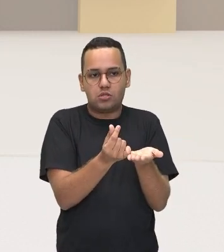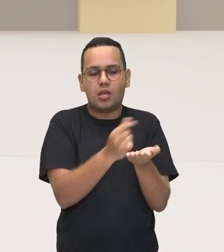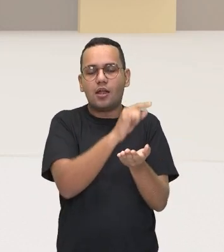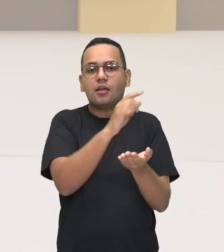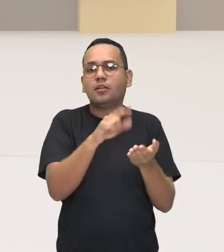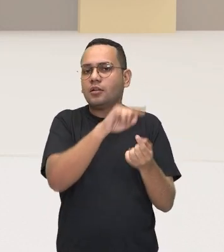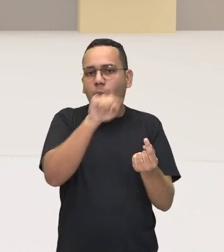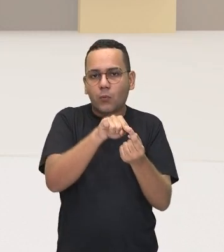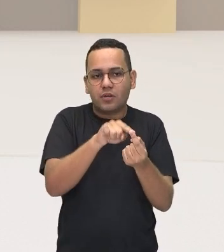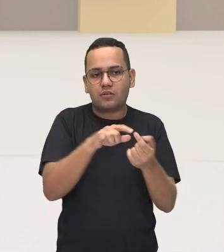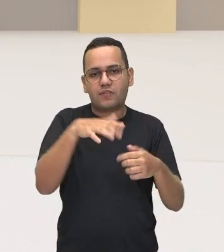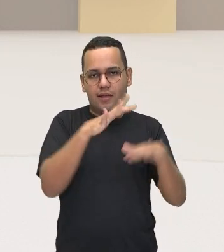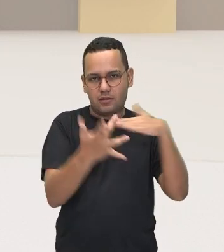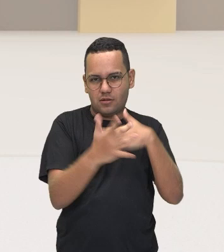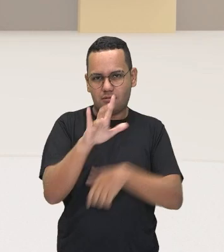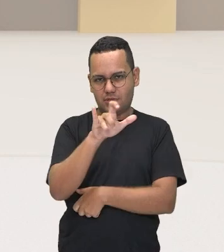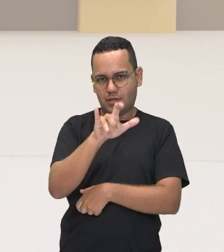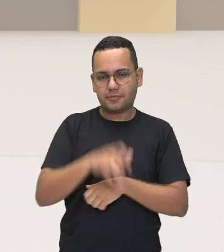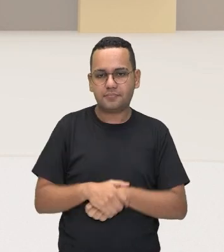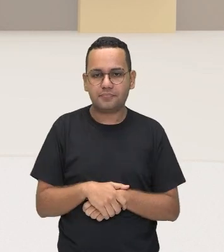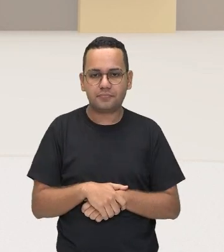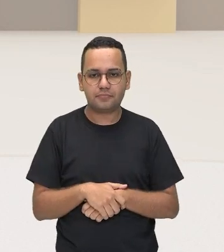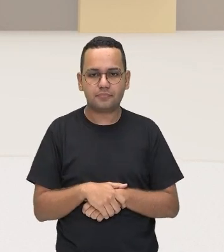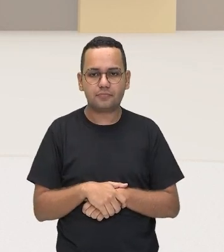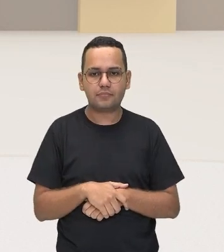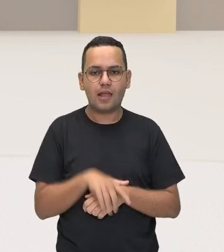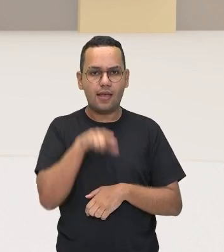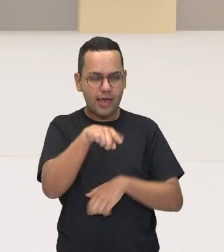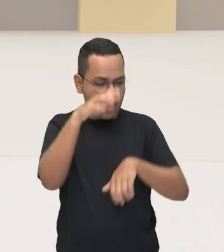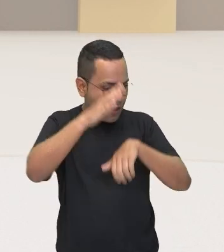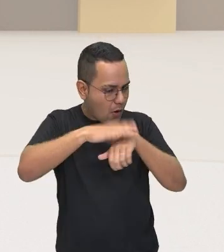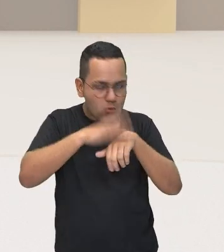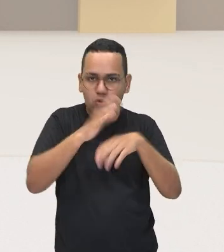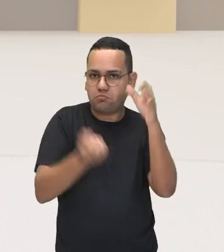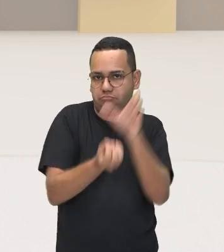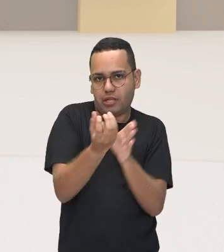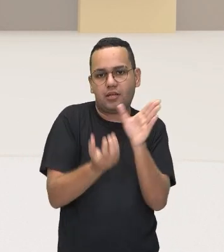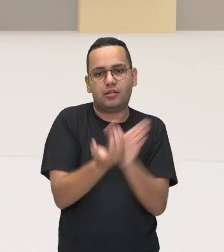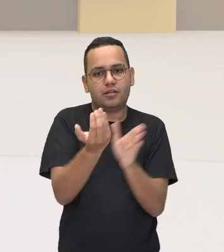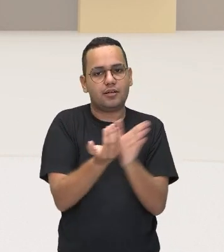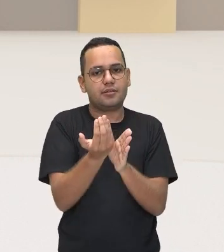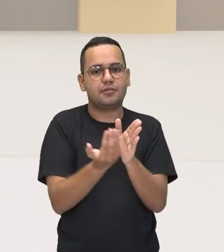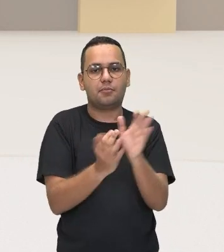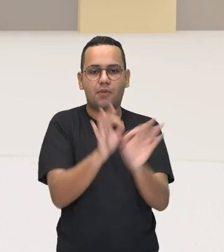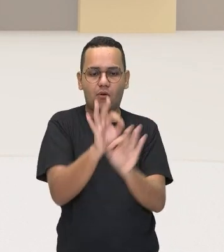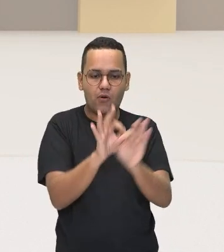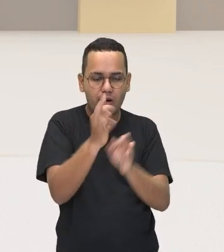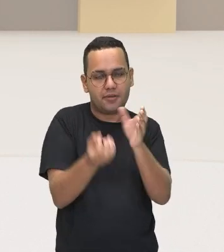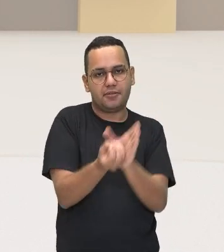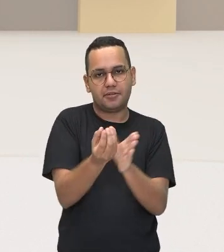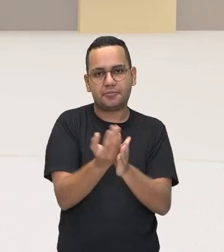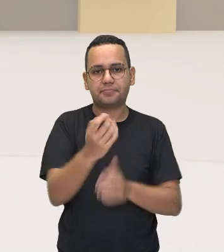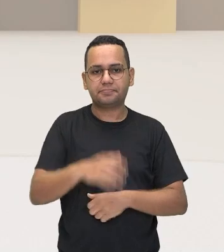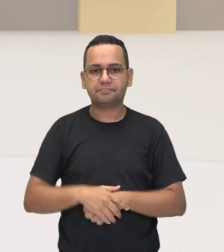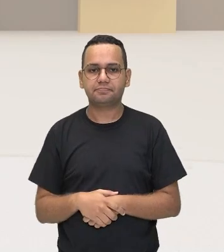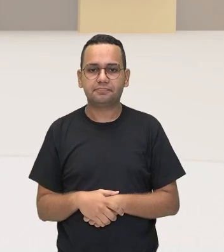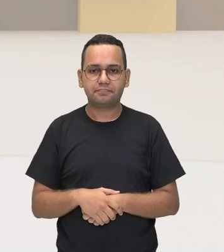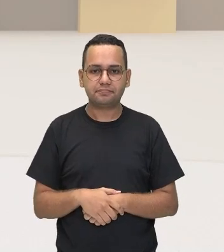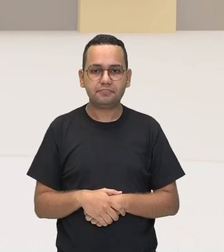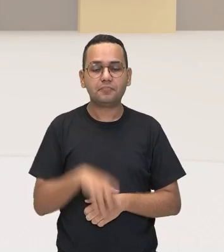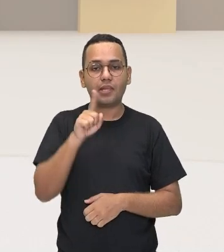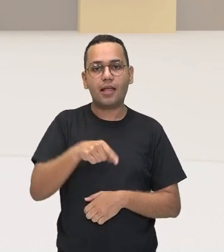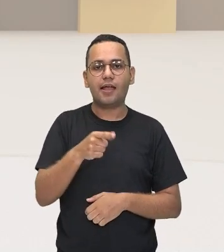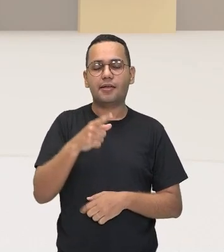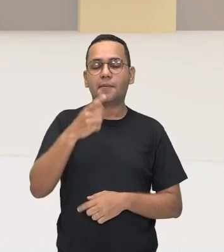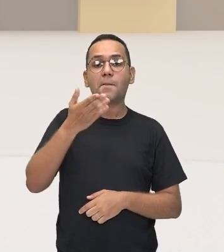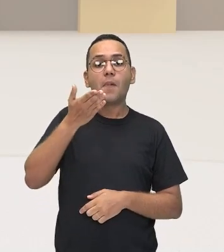Os clientes fazem as encomendas e o próprio Ícaro é responsável pela produção, né? Então temos aí a produção de pimentas, né? Uma